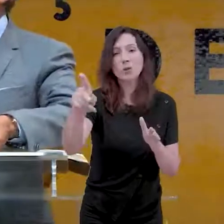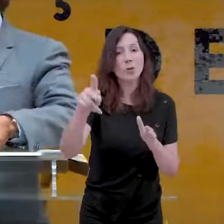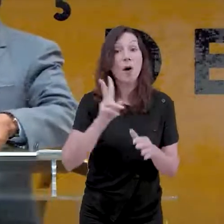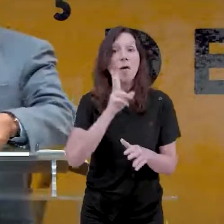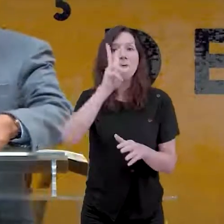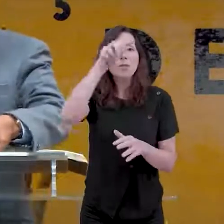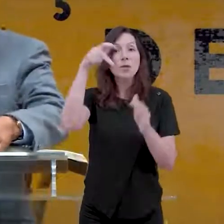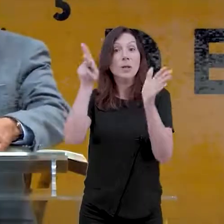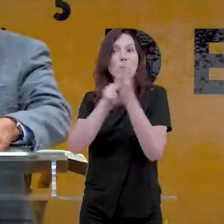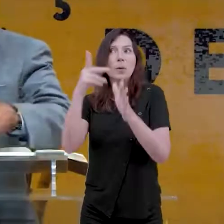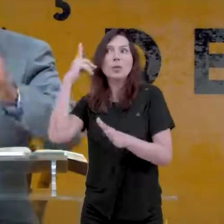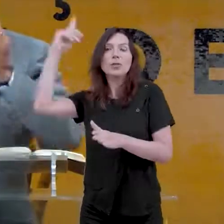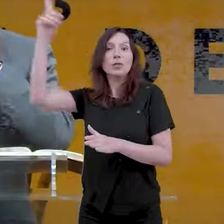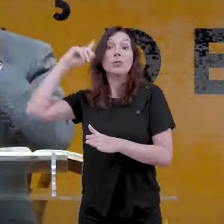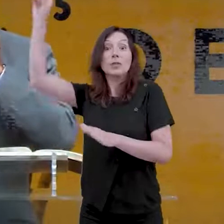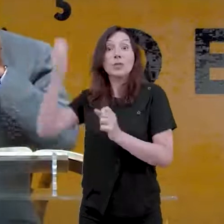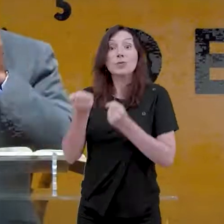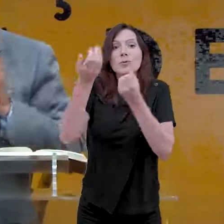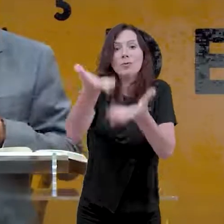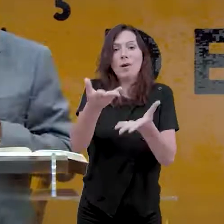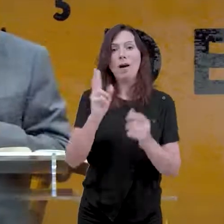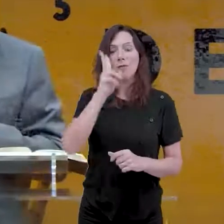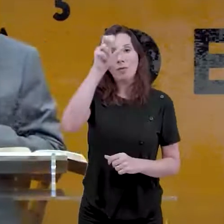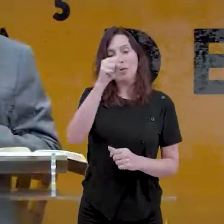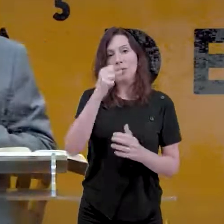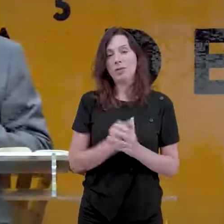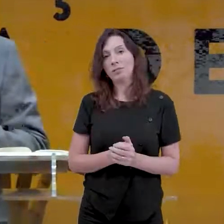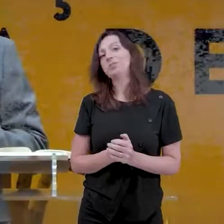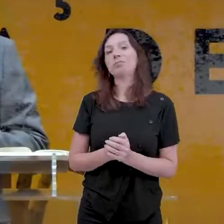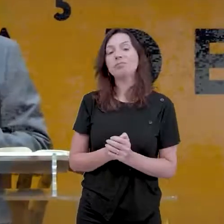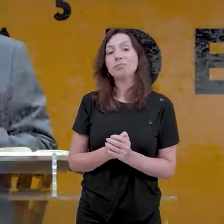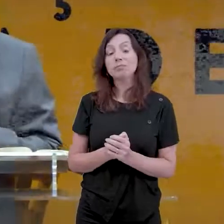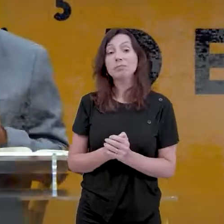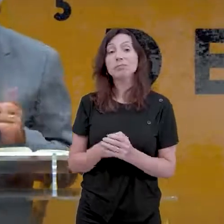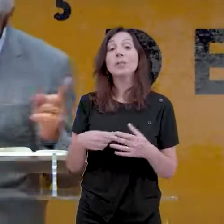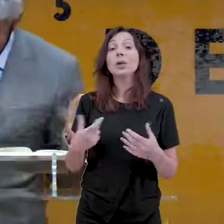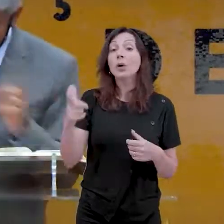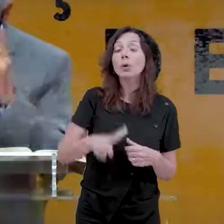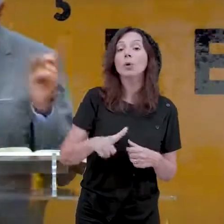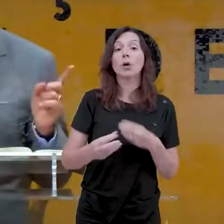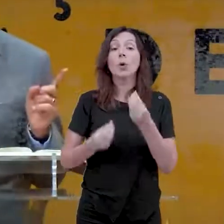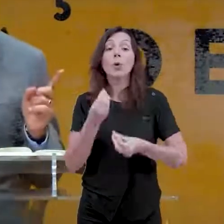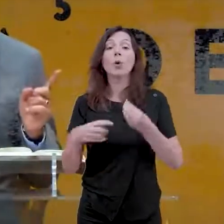Quando é que nós caminhamos, irmãos, vitoriosamente nesse vale? Terceiro lugar, quando nós transformamos esses